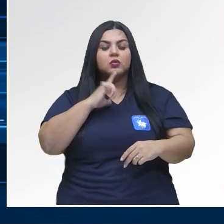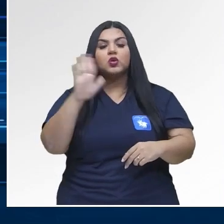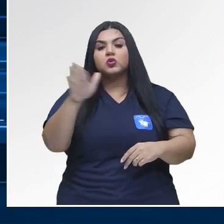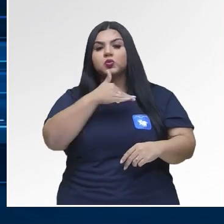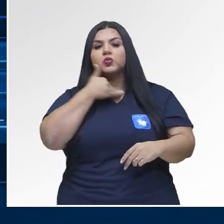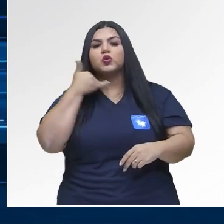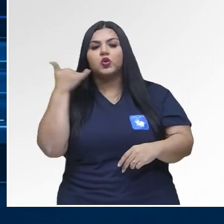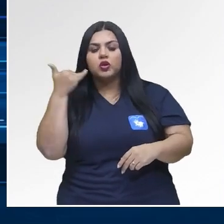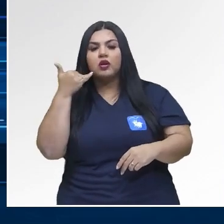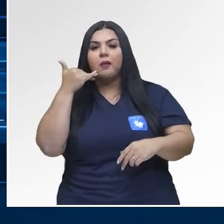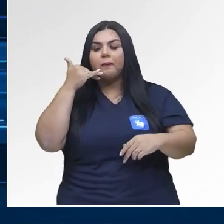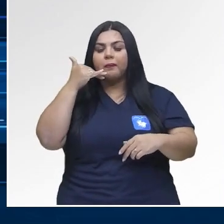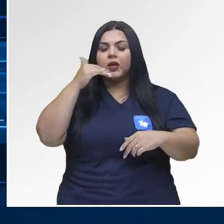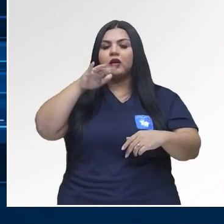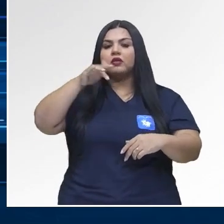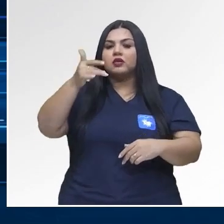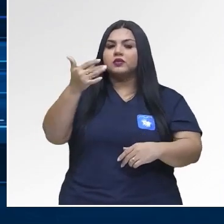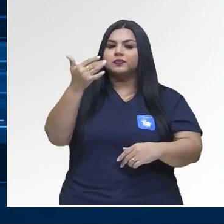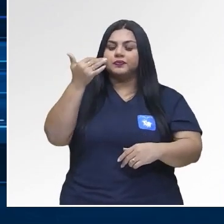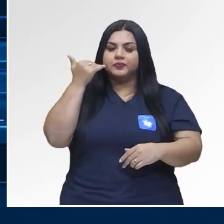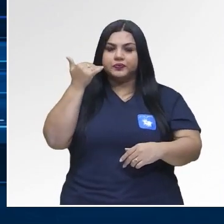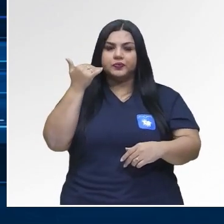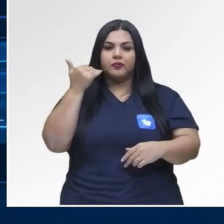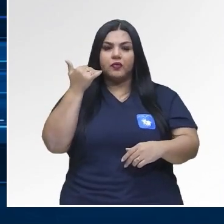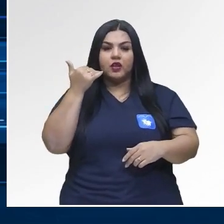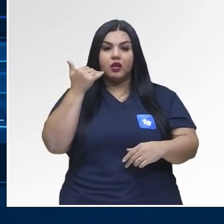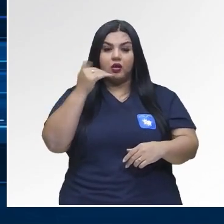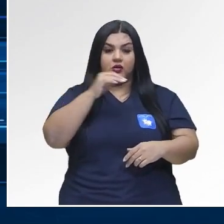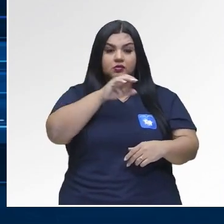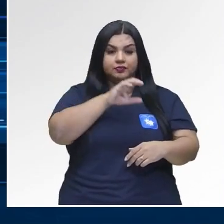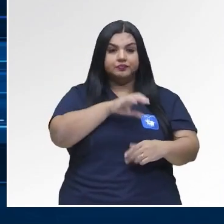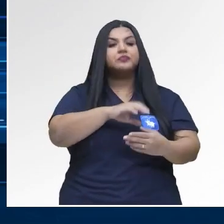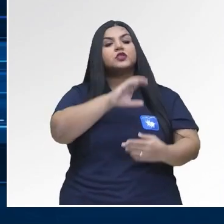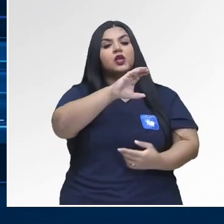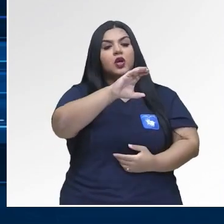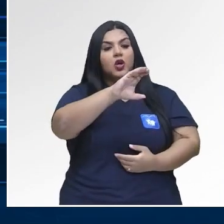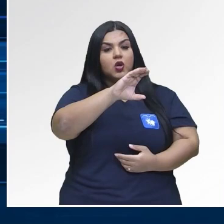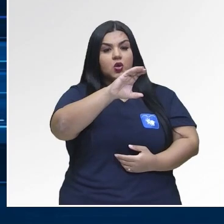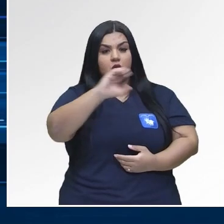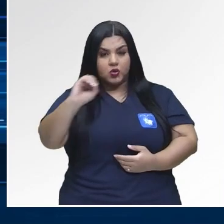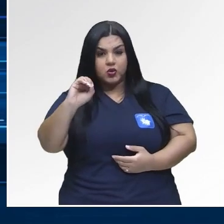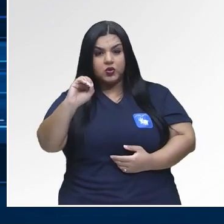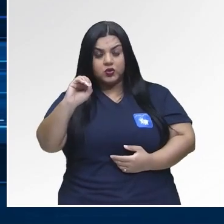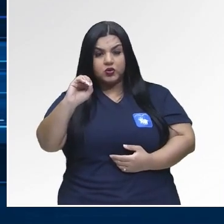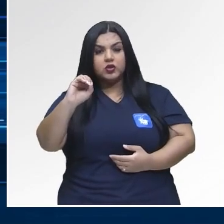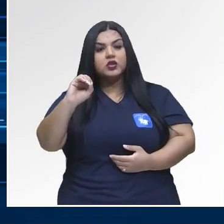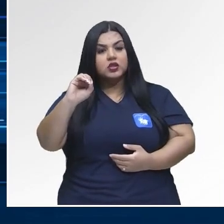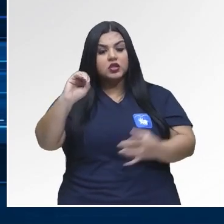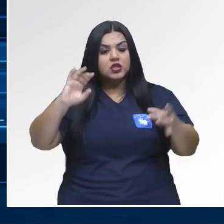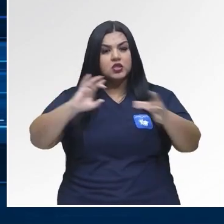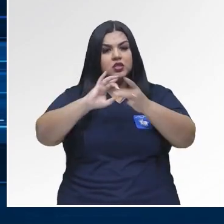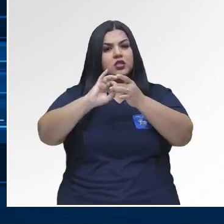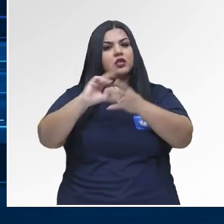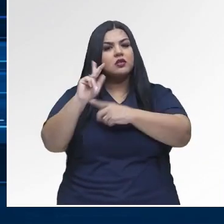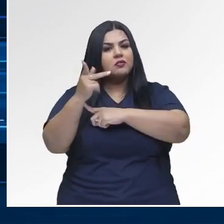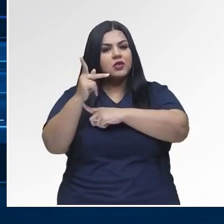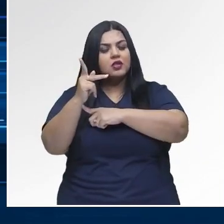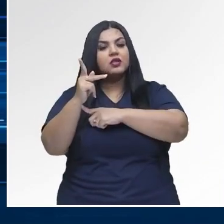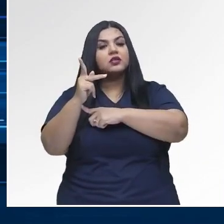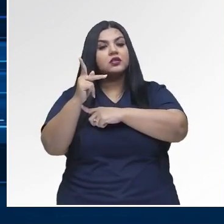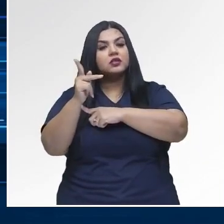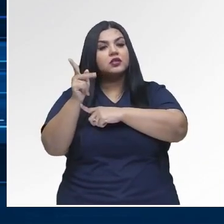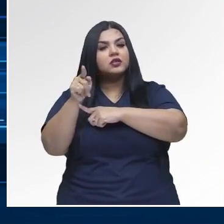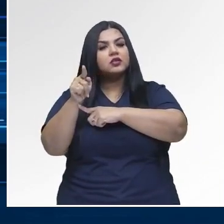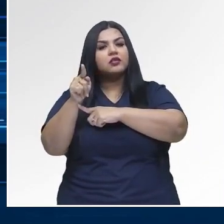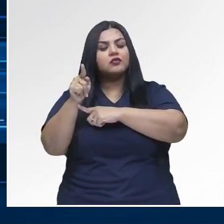por asfixia, porque o monóxido de carbono se liga às hemácias e aí essas hemácias